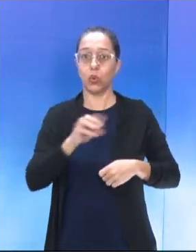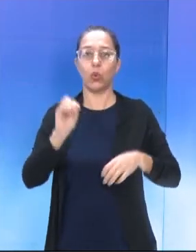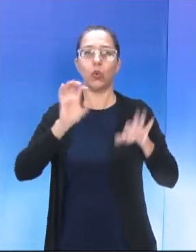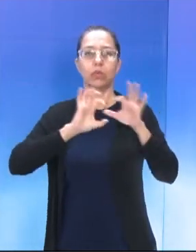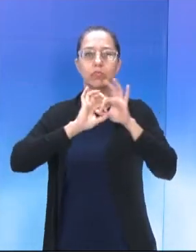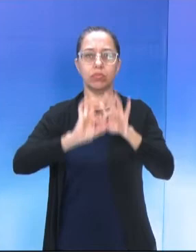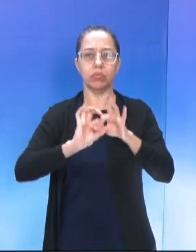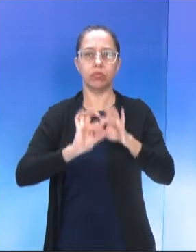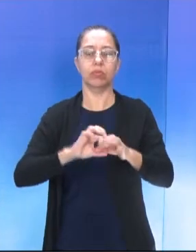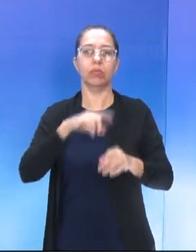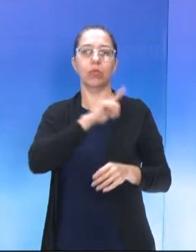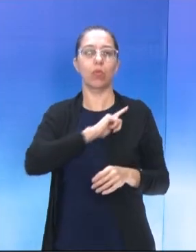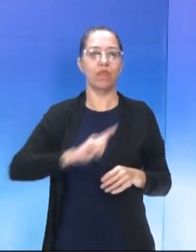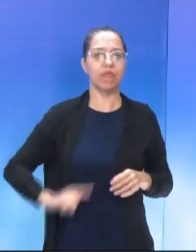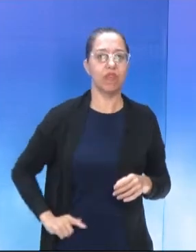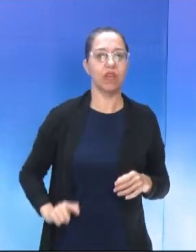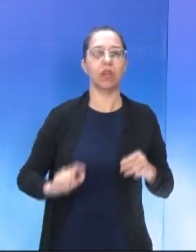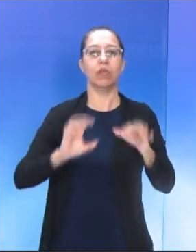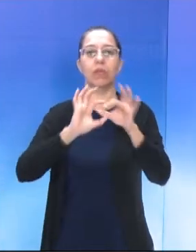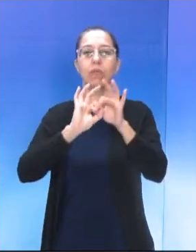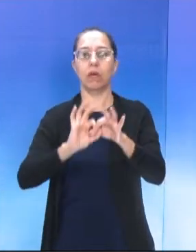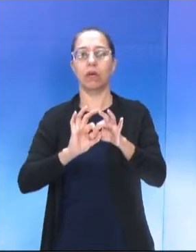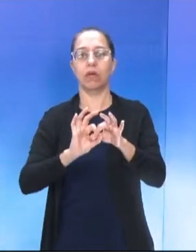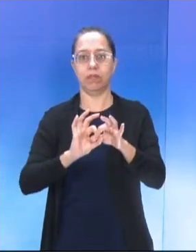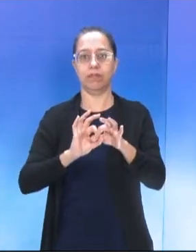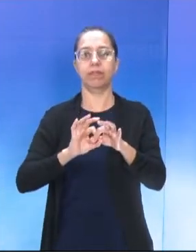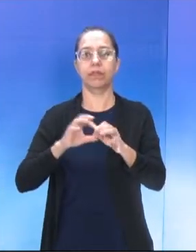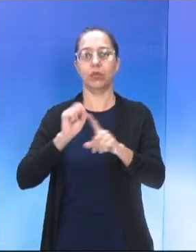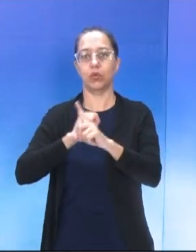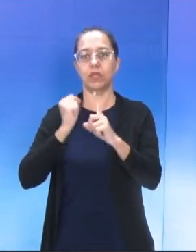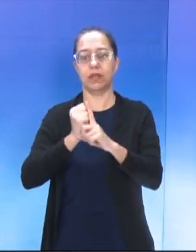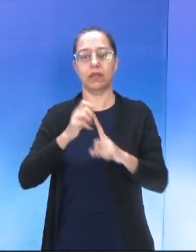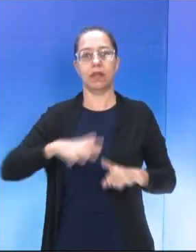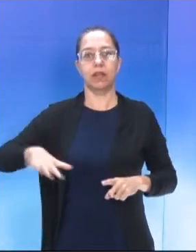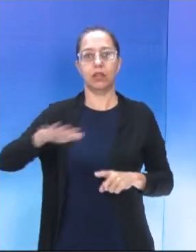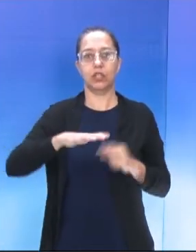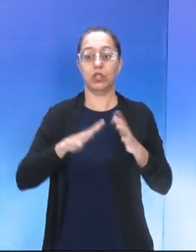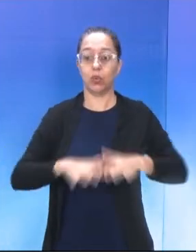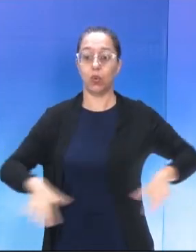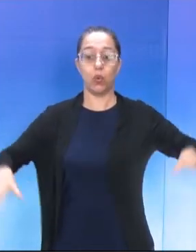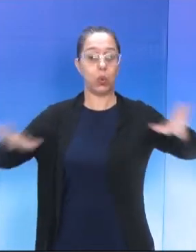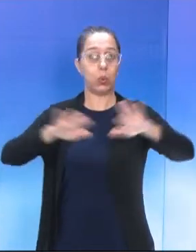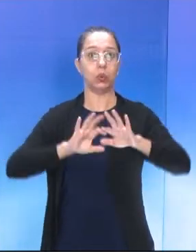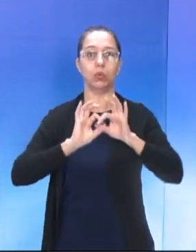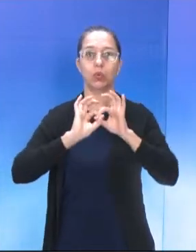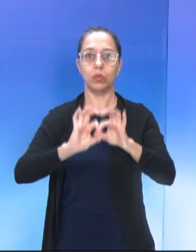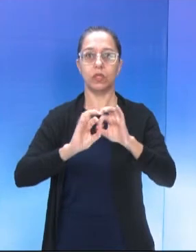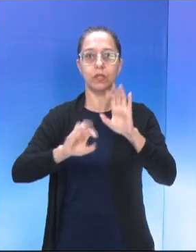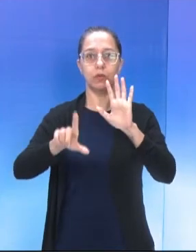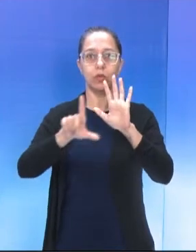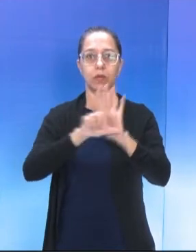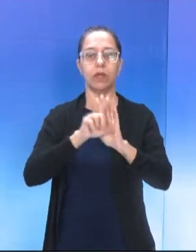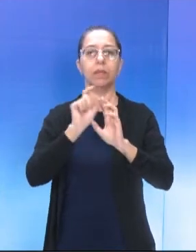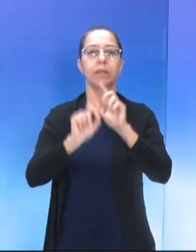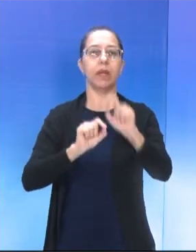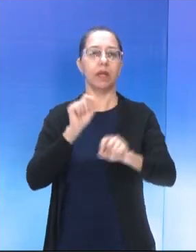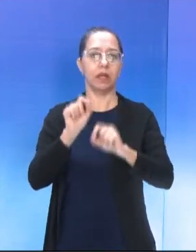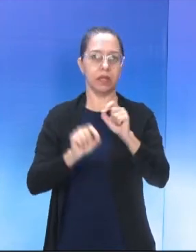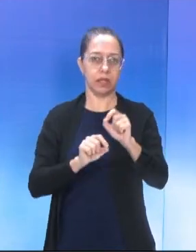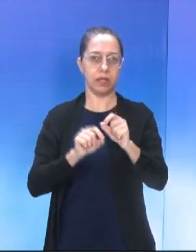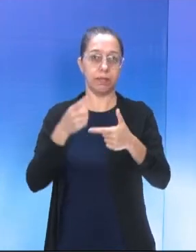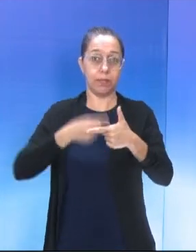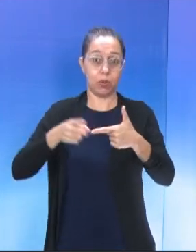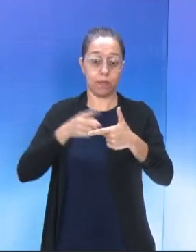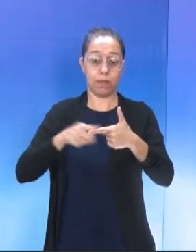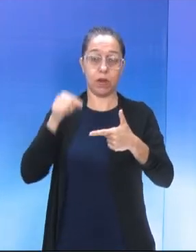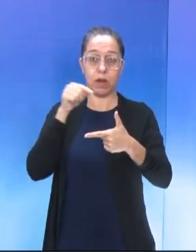pactuadas entre os governos e a sociedade, todos debaixo da lei, para fazer com que aquele